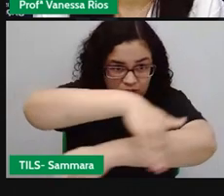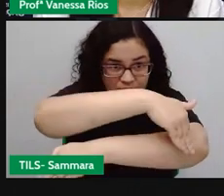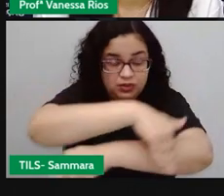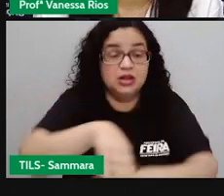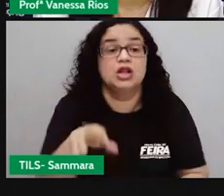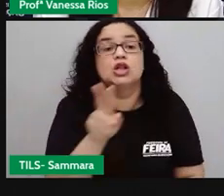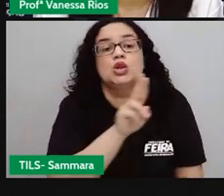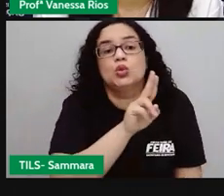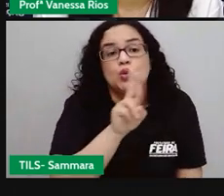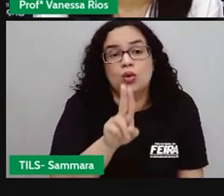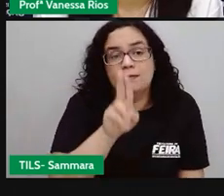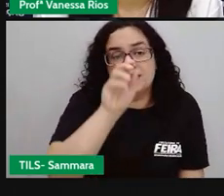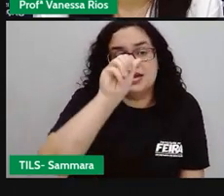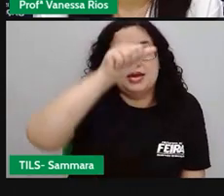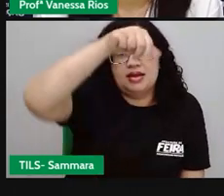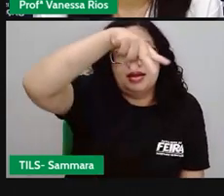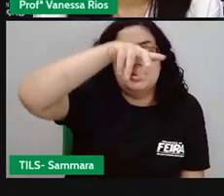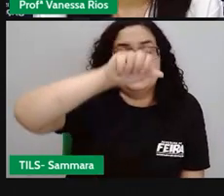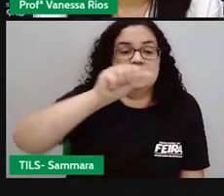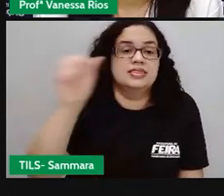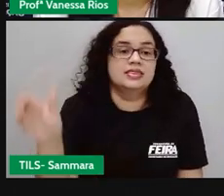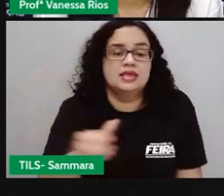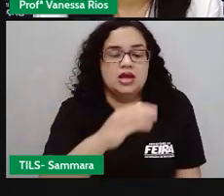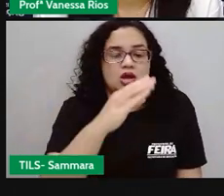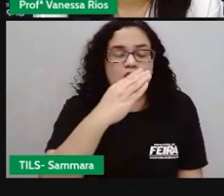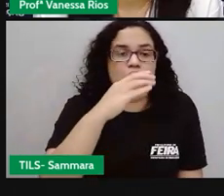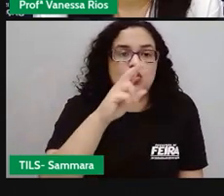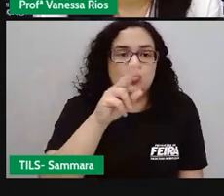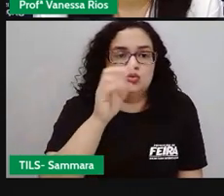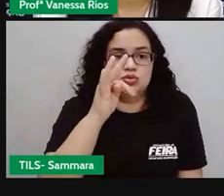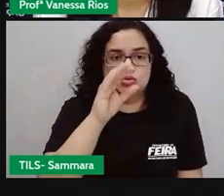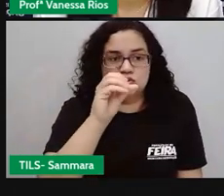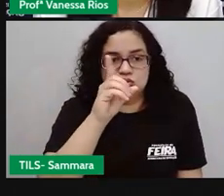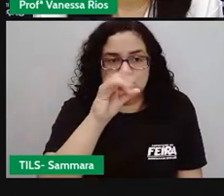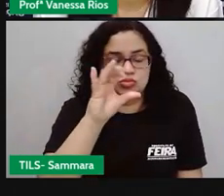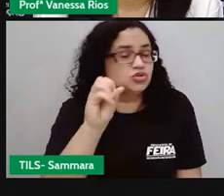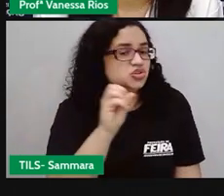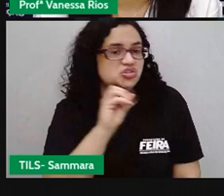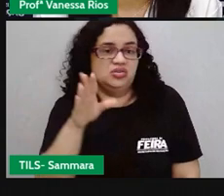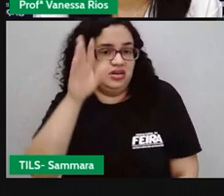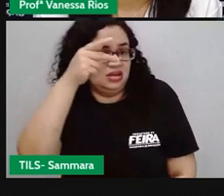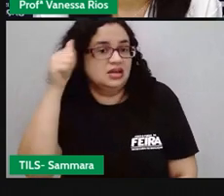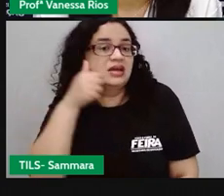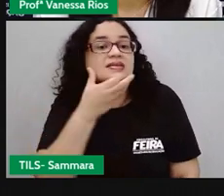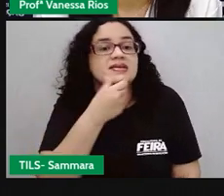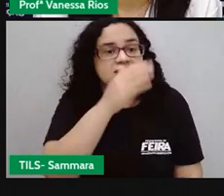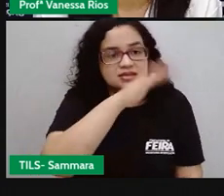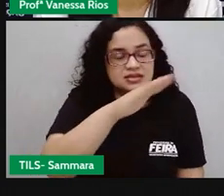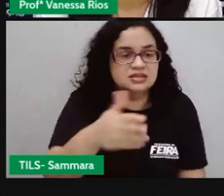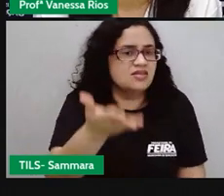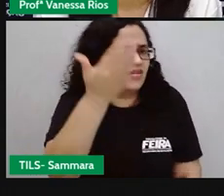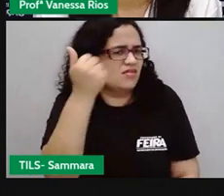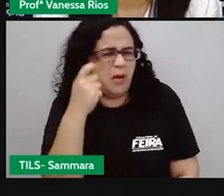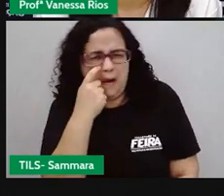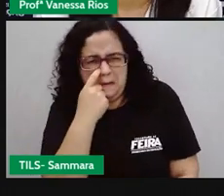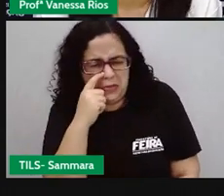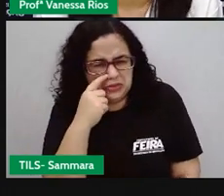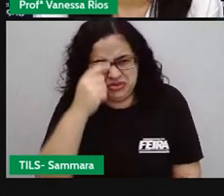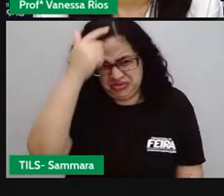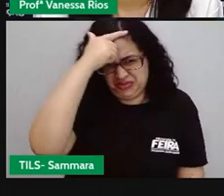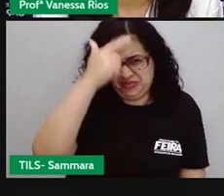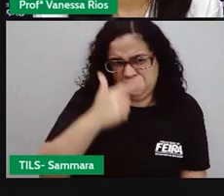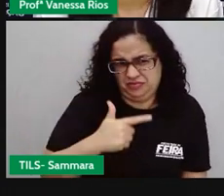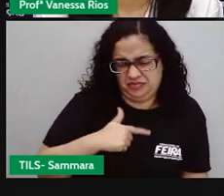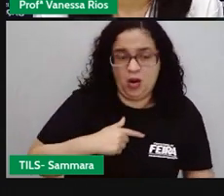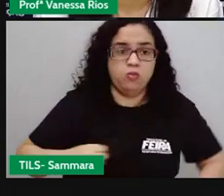Seu nome era Ana Custódio, mas nós só a chamávamos de bruxa. Era muito feia ela.